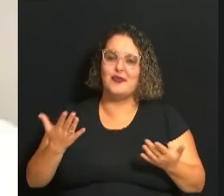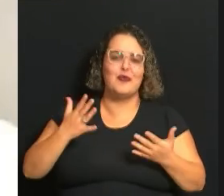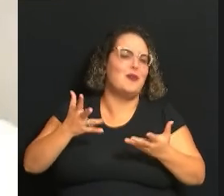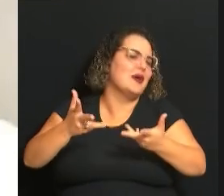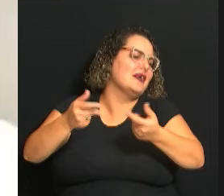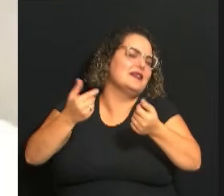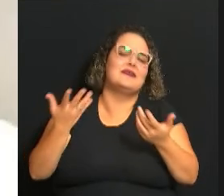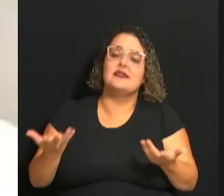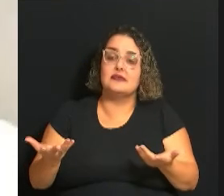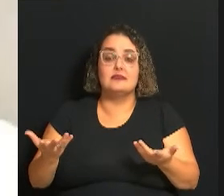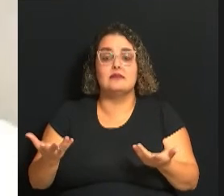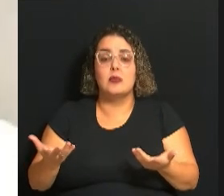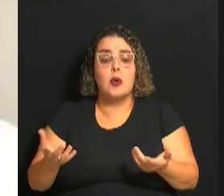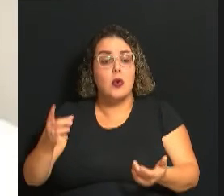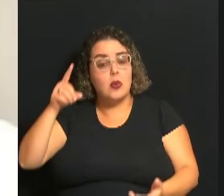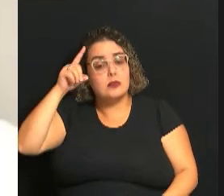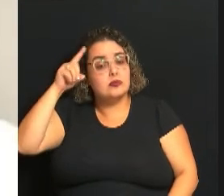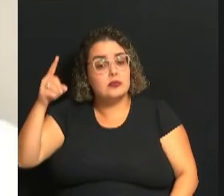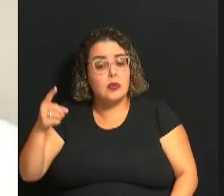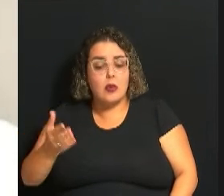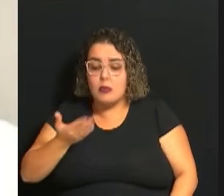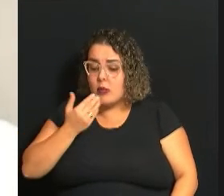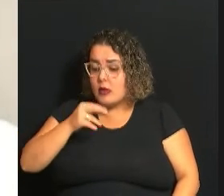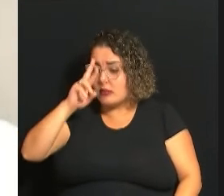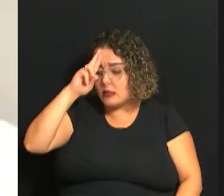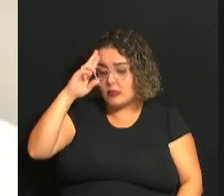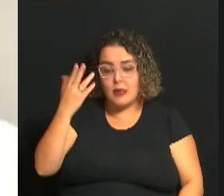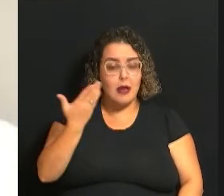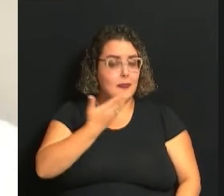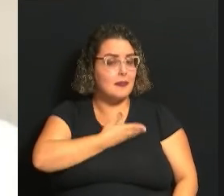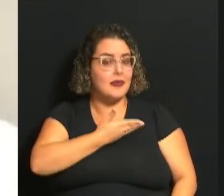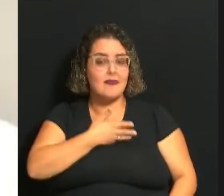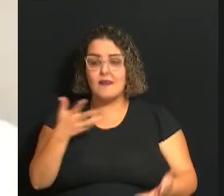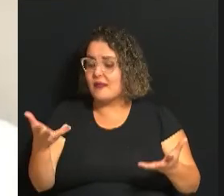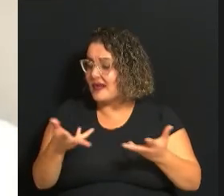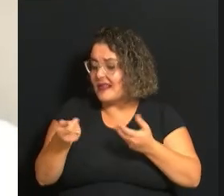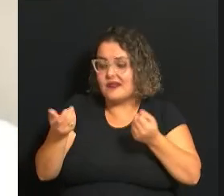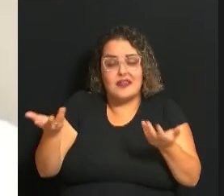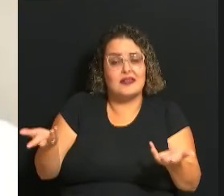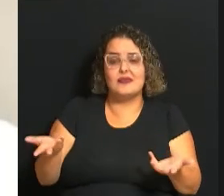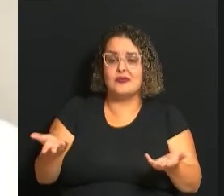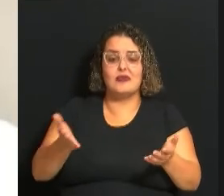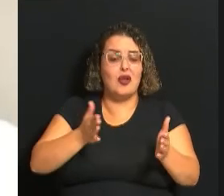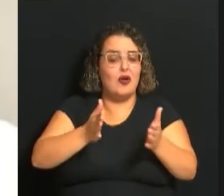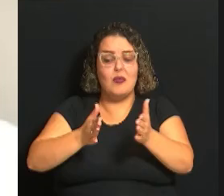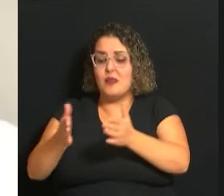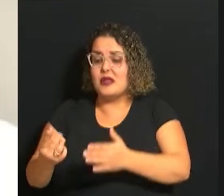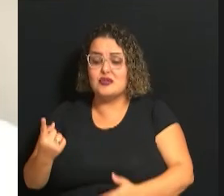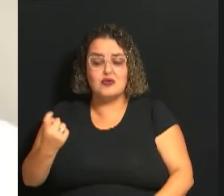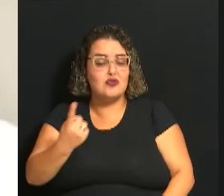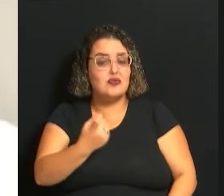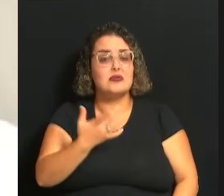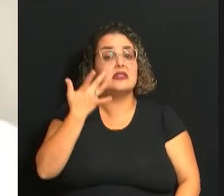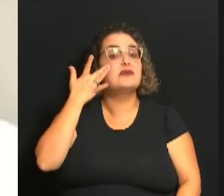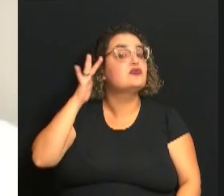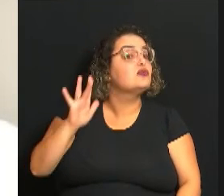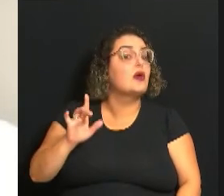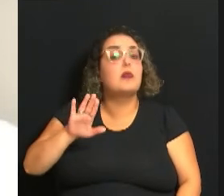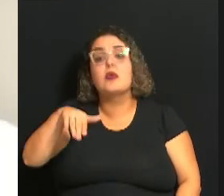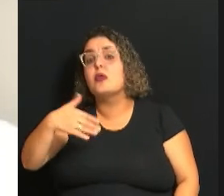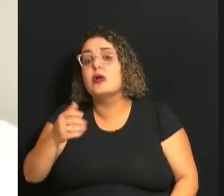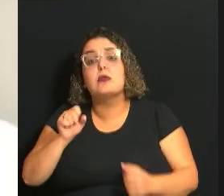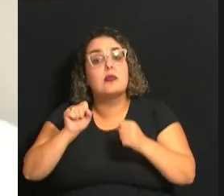ou seja, né, um dia, igual hoje, para almoçar com umas amigas, então foi maravilhoso. São momentos únicos que a gente não sabe quando a gente vai poder